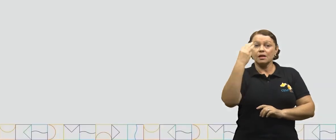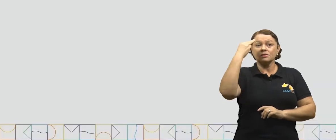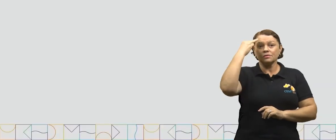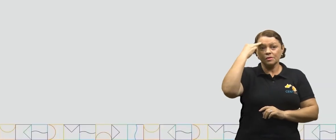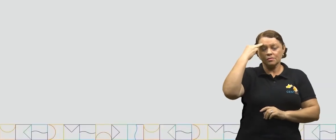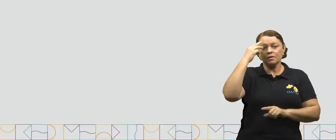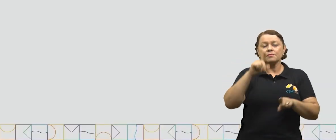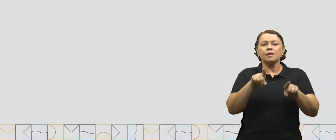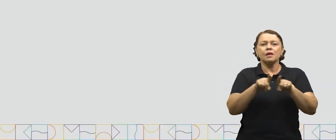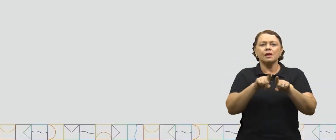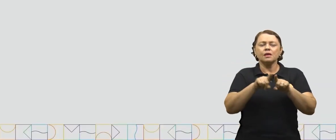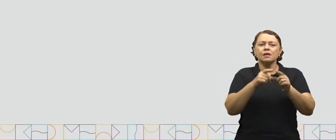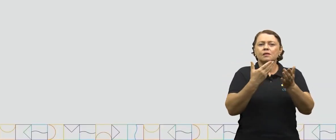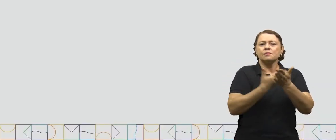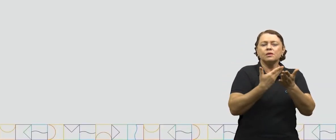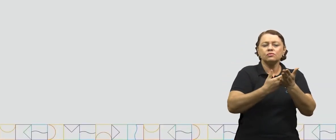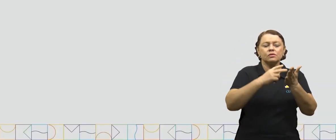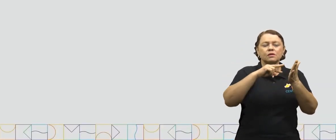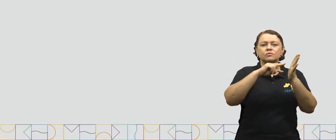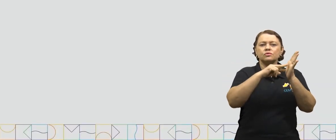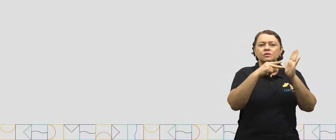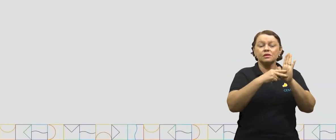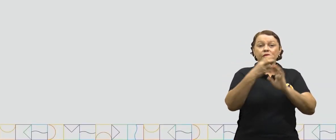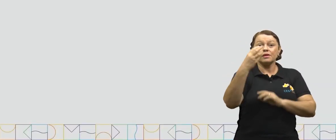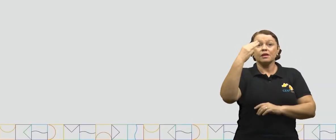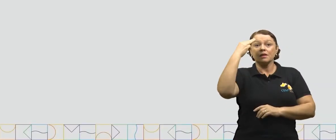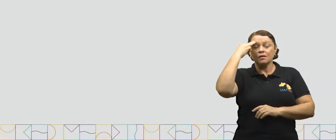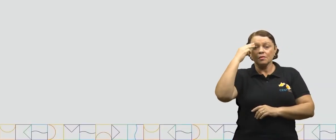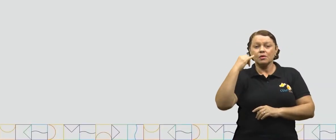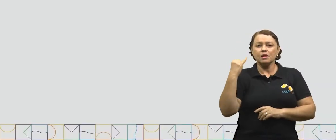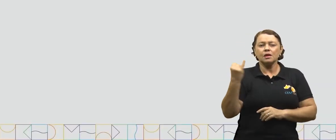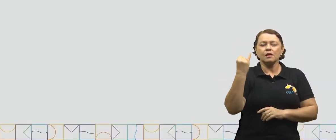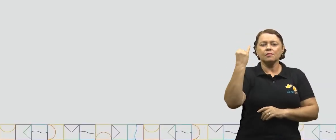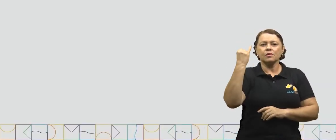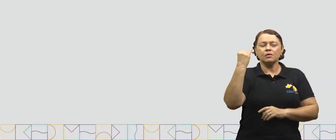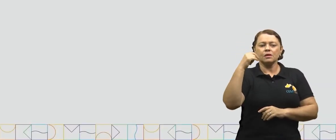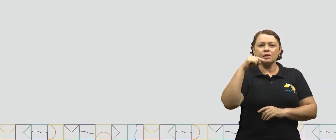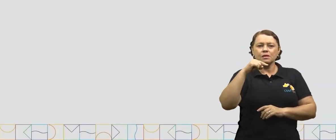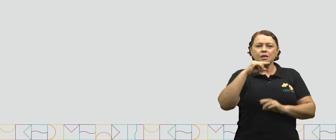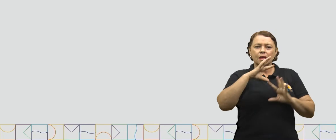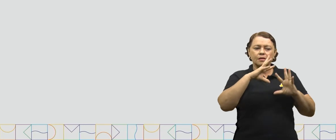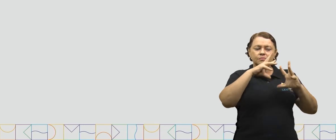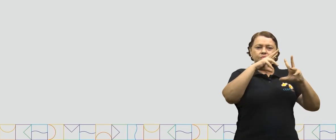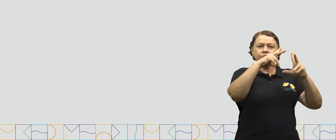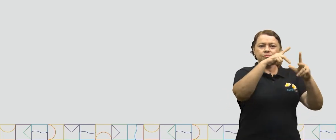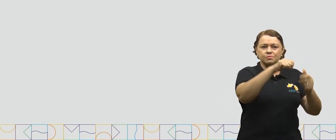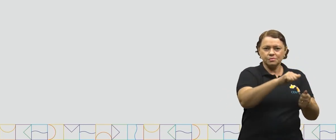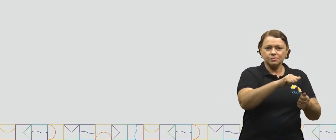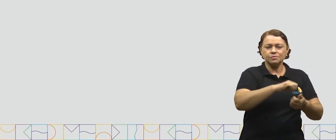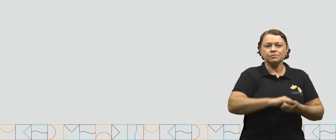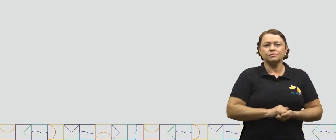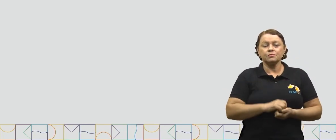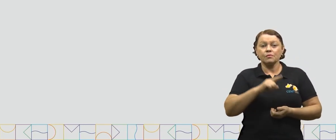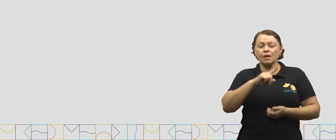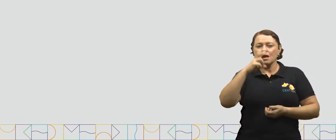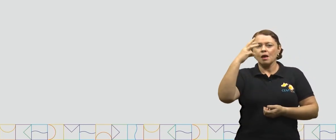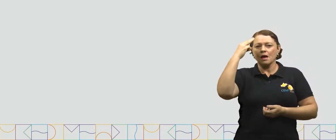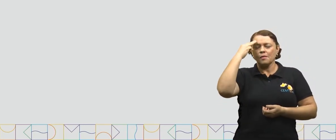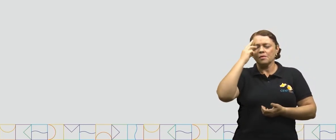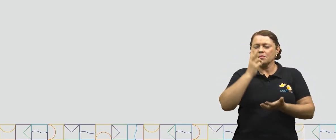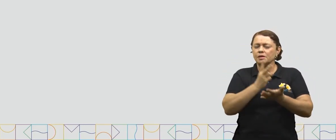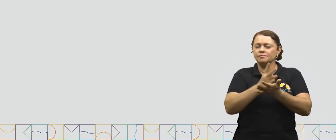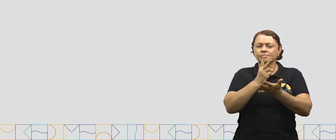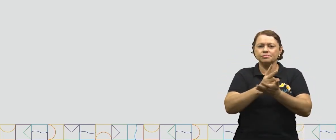memória. Vimos o significado da memória e a importância dela para a humanidade. A memória sempre foi essencial